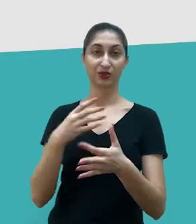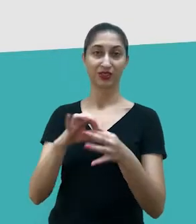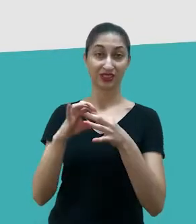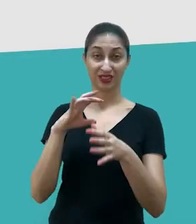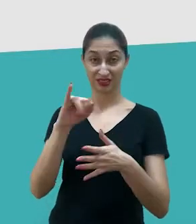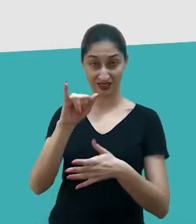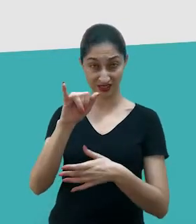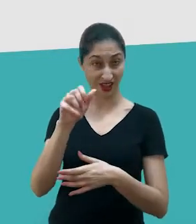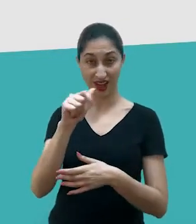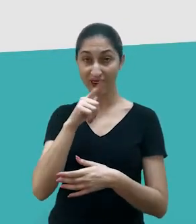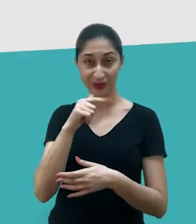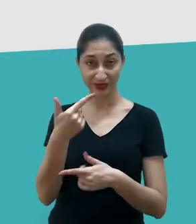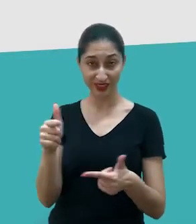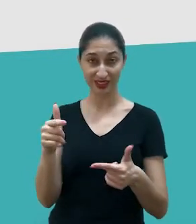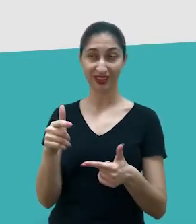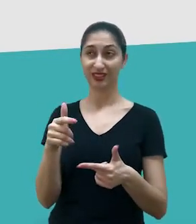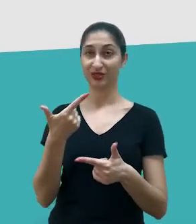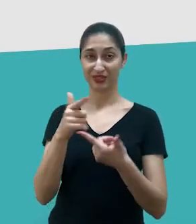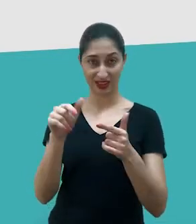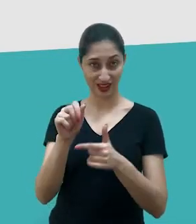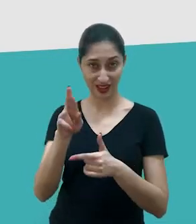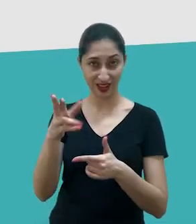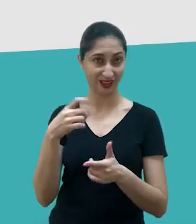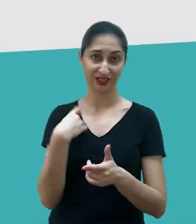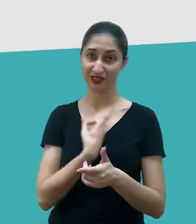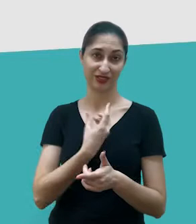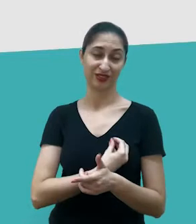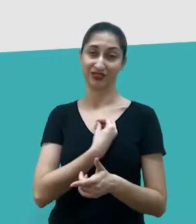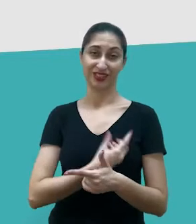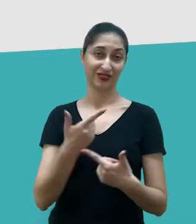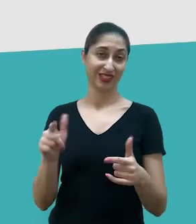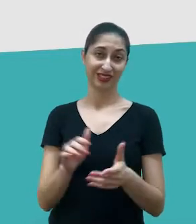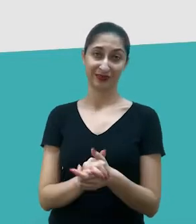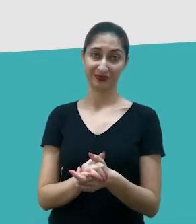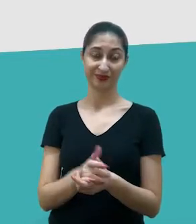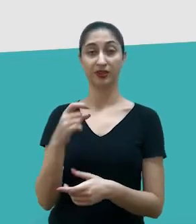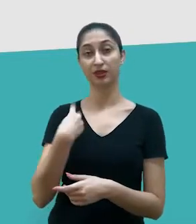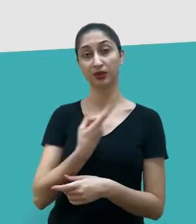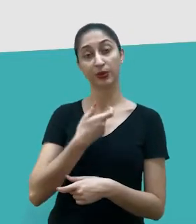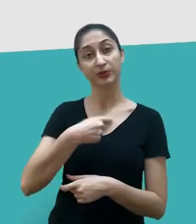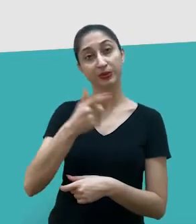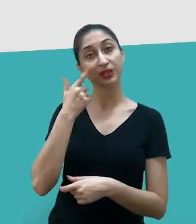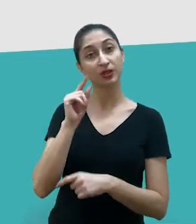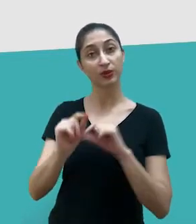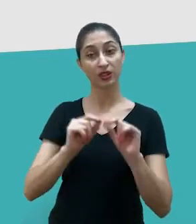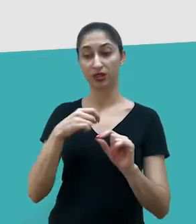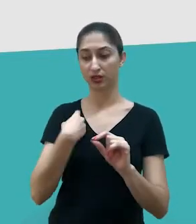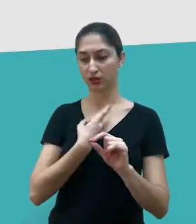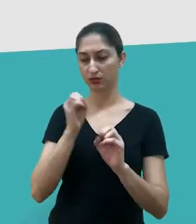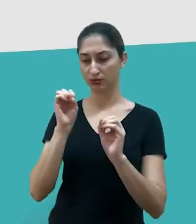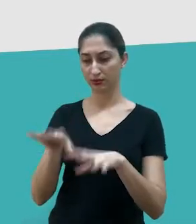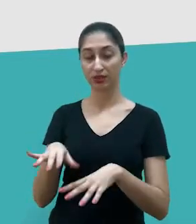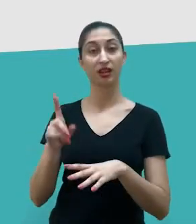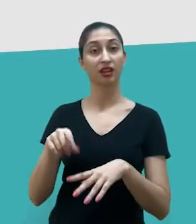ar, sem recursos, nós não podemos sobreviver. Então, nós pensar que toda vez que nós jogamos fora, o fora é